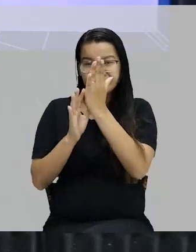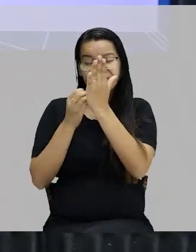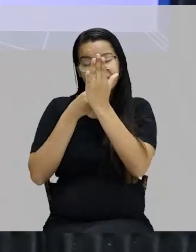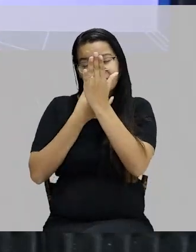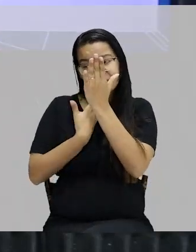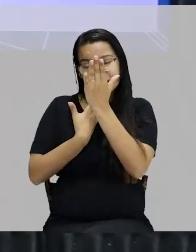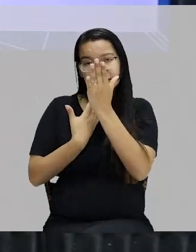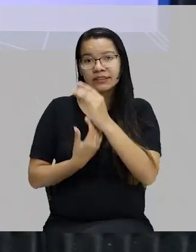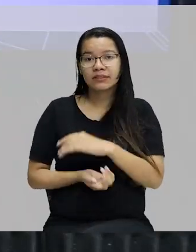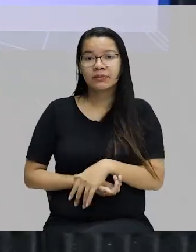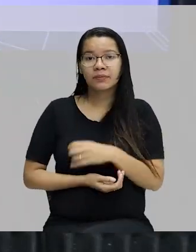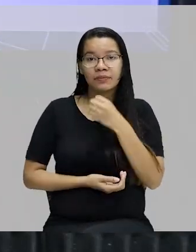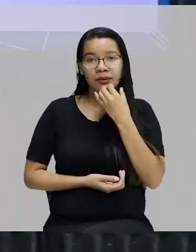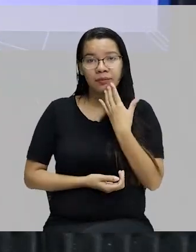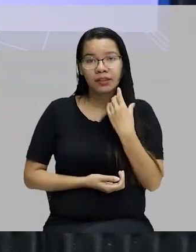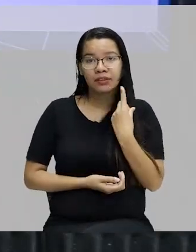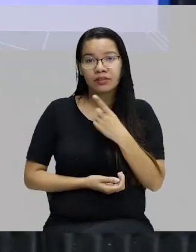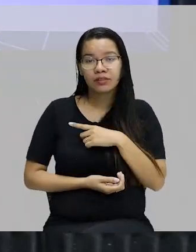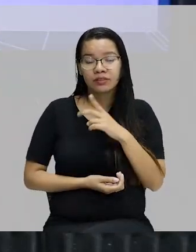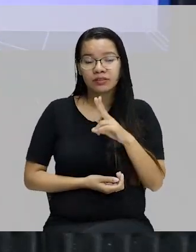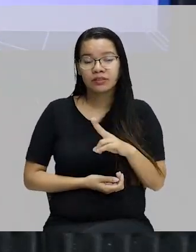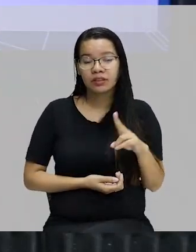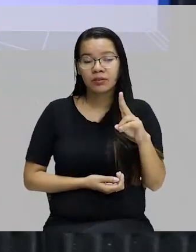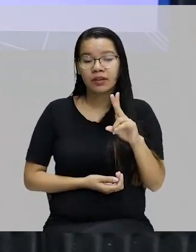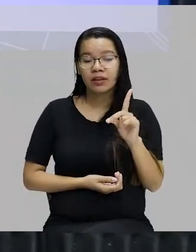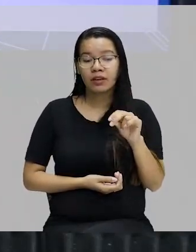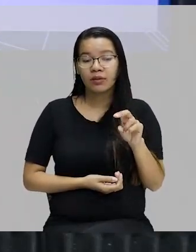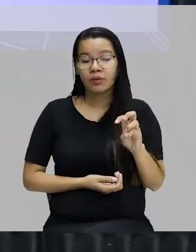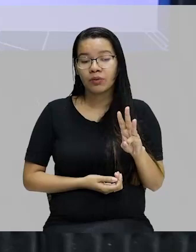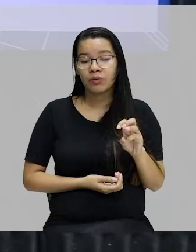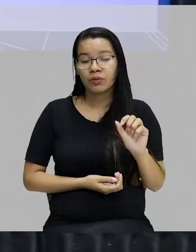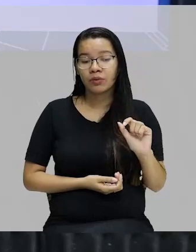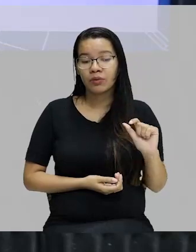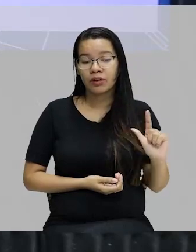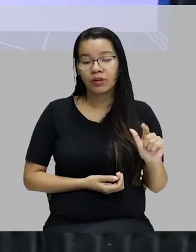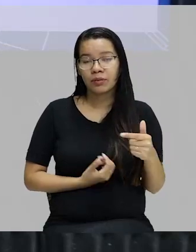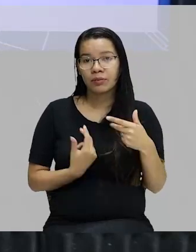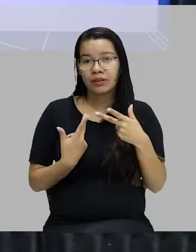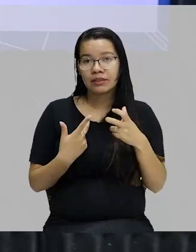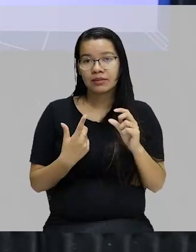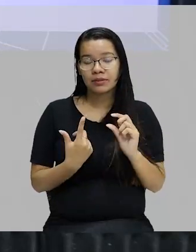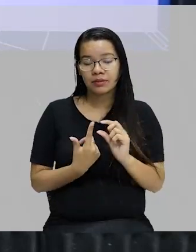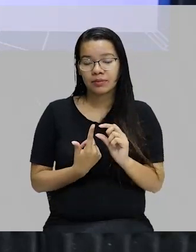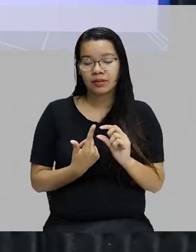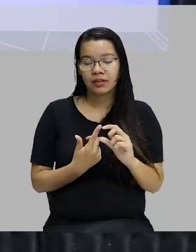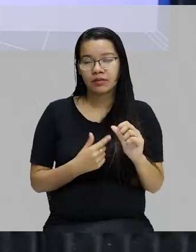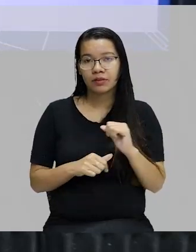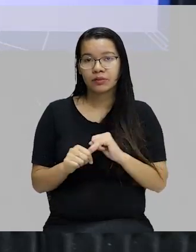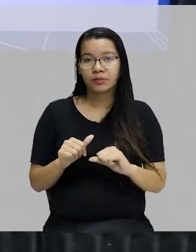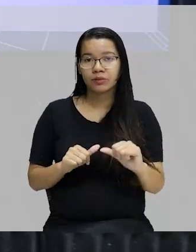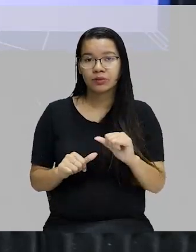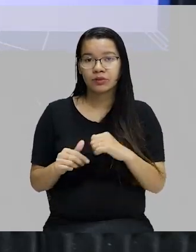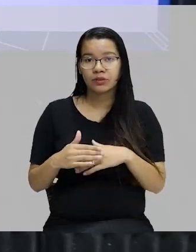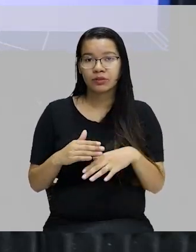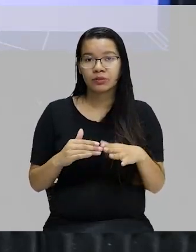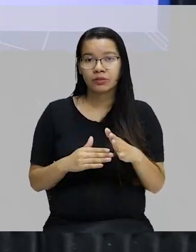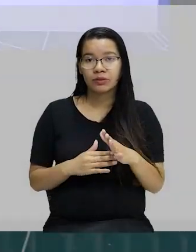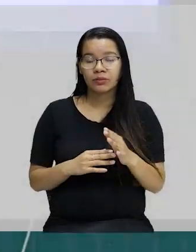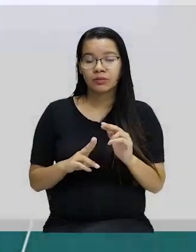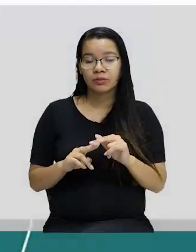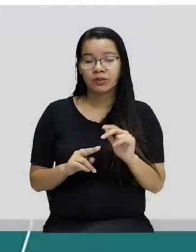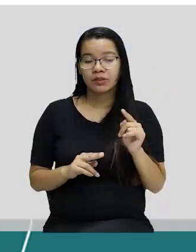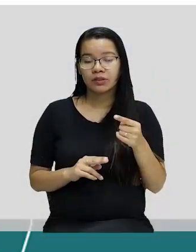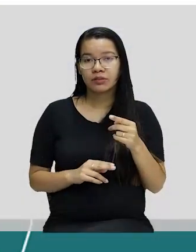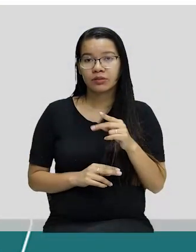esse bem que nós usamos em inglês é o well. Perceba que a palavra muda completamente, fica completamente diferente, por isso que ele é chamado